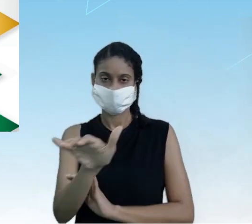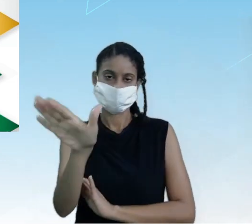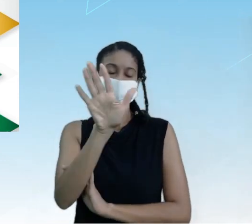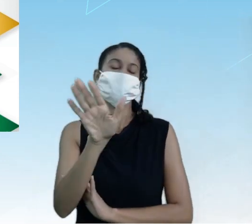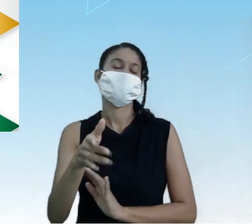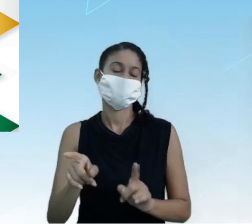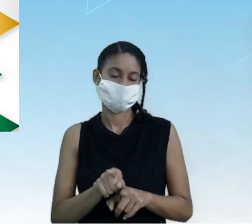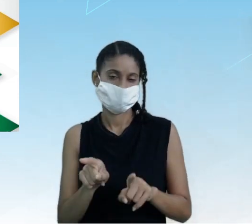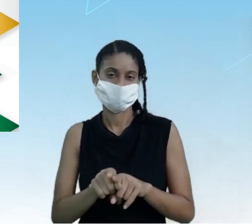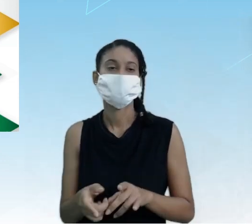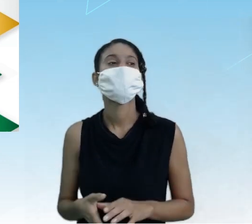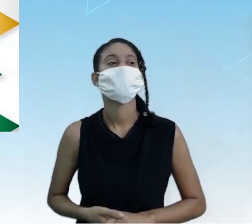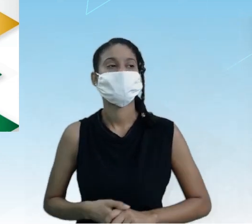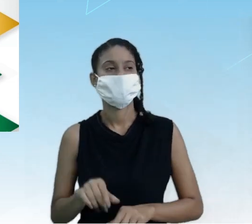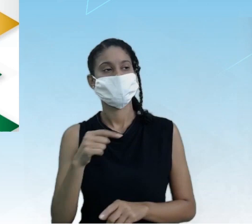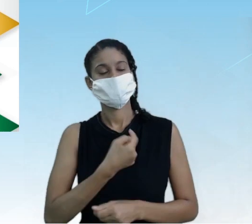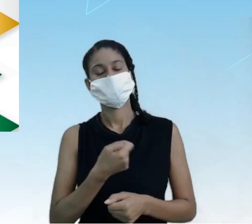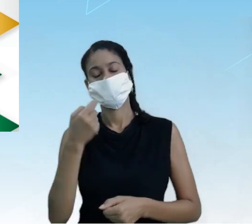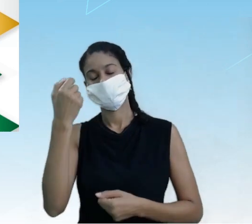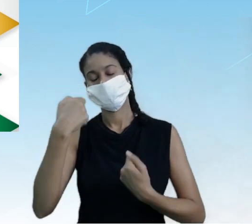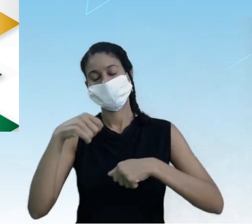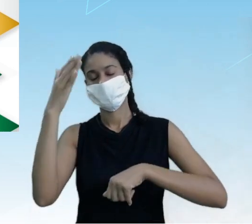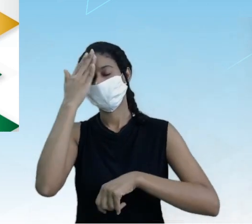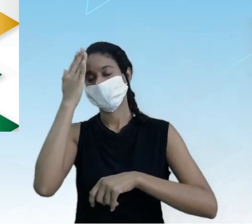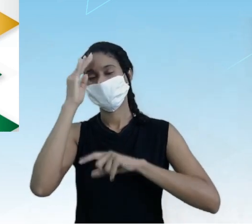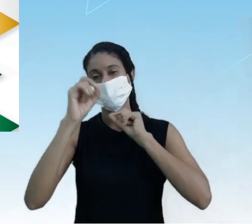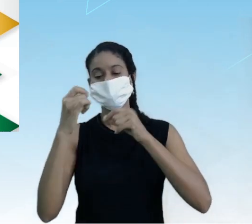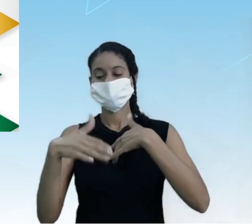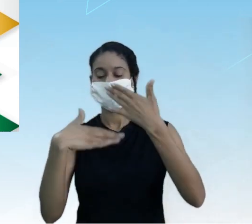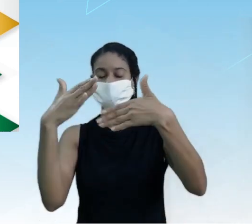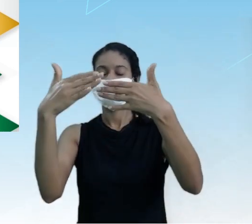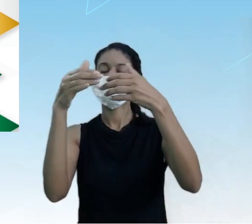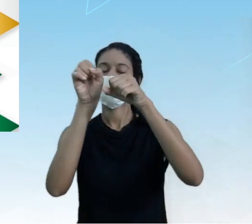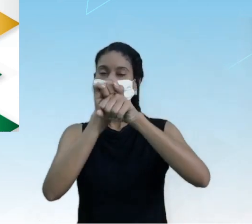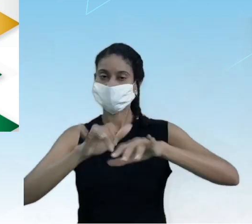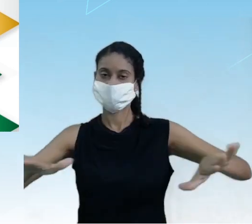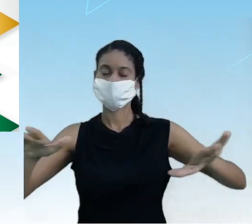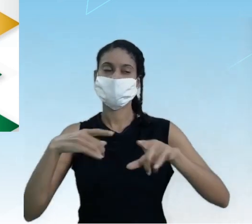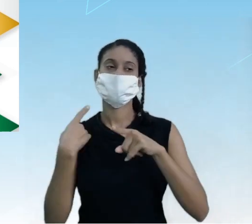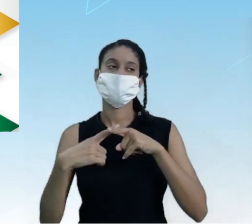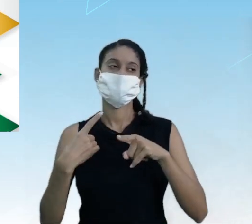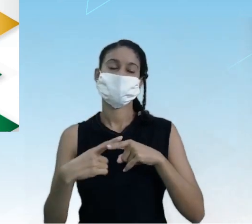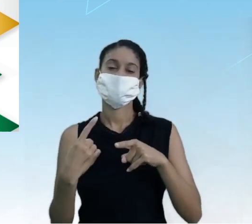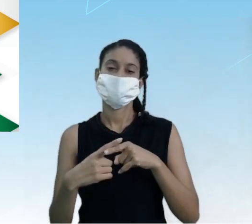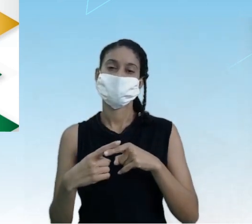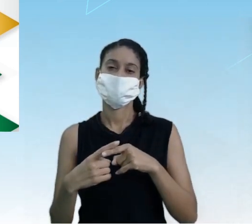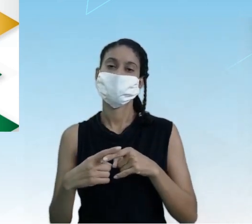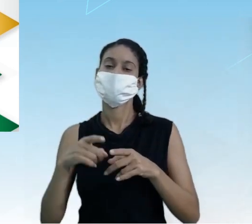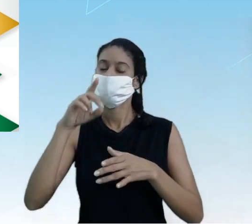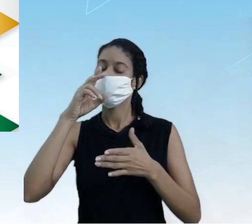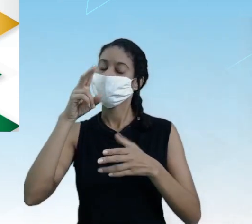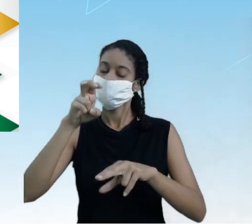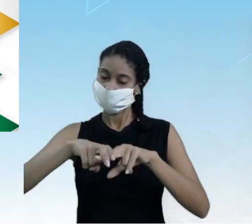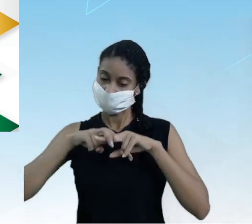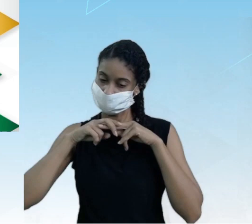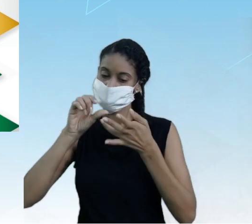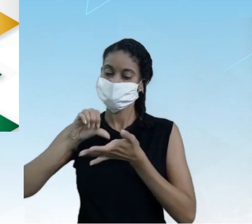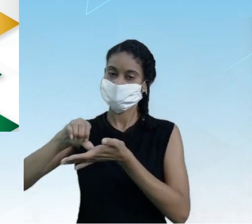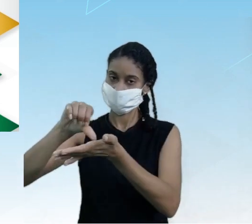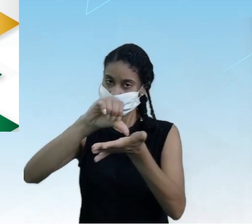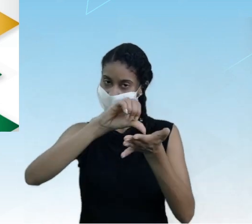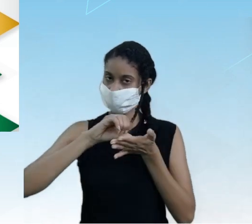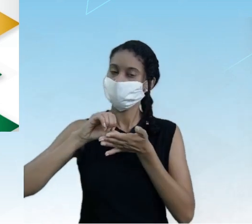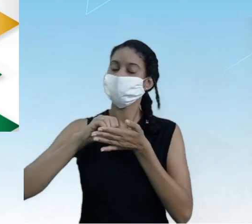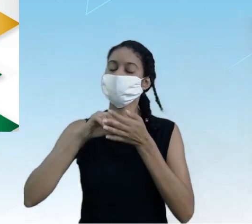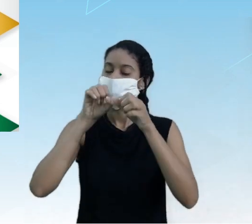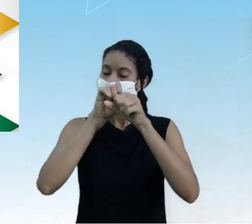e Oceania. Que a gente tem que entender que esse processo de expansão foi devido ao processo de colonização e se